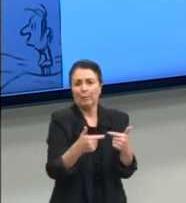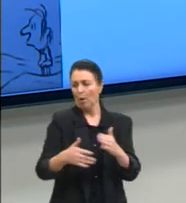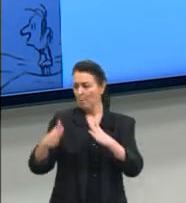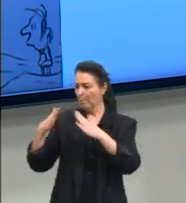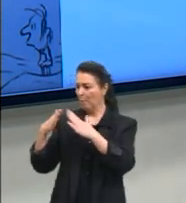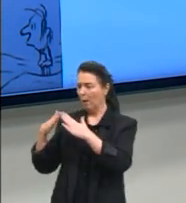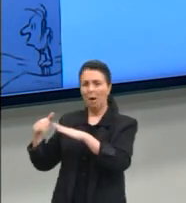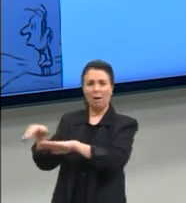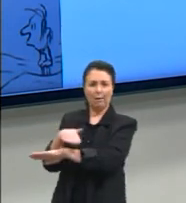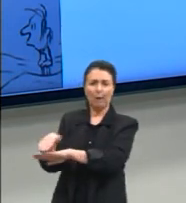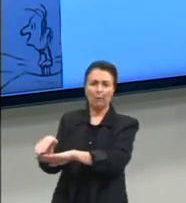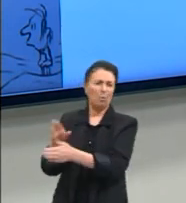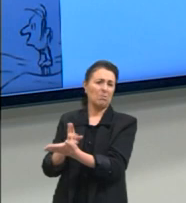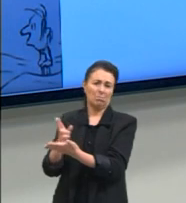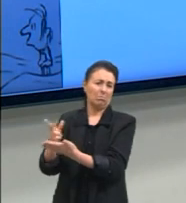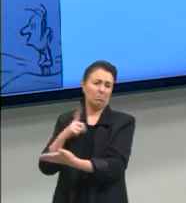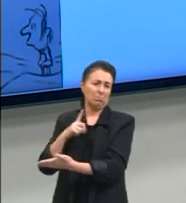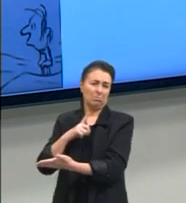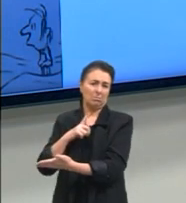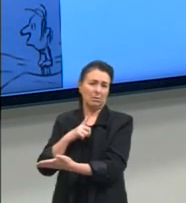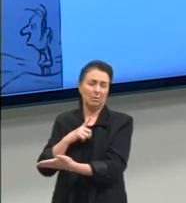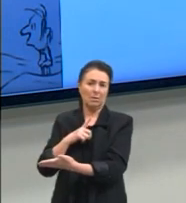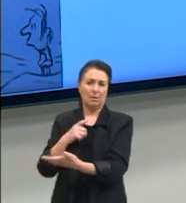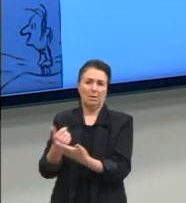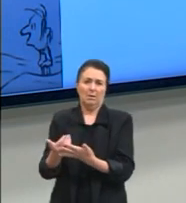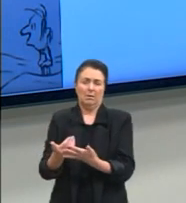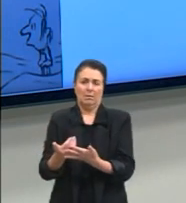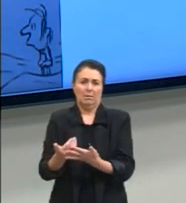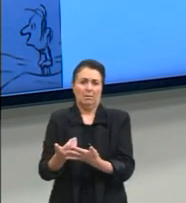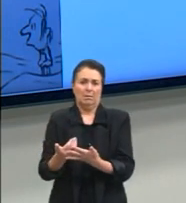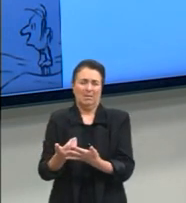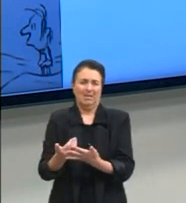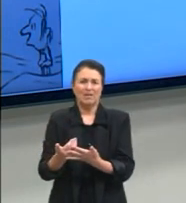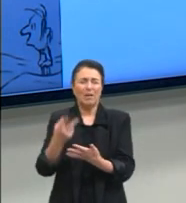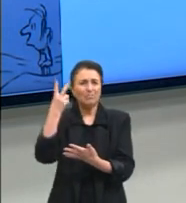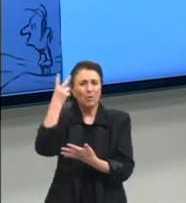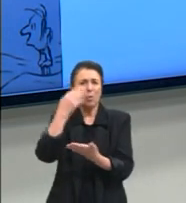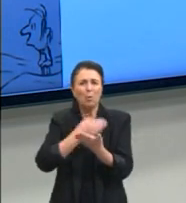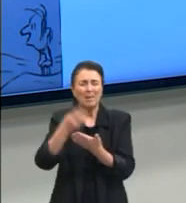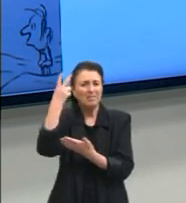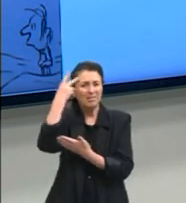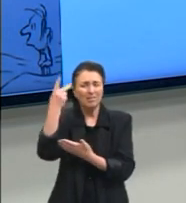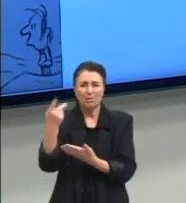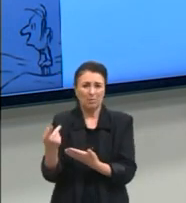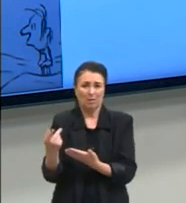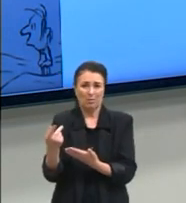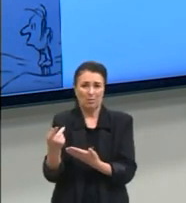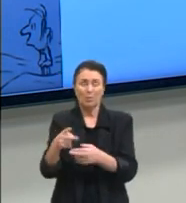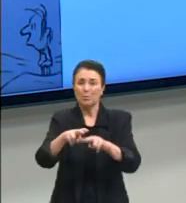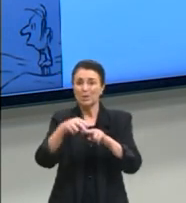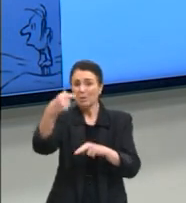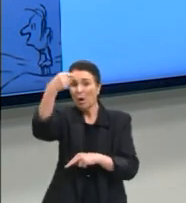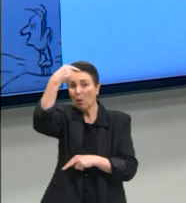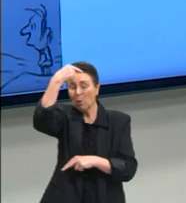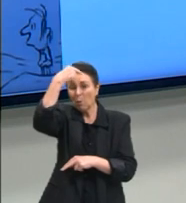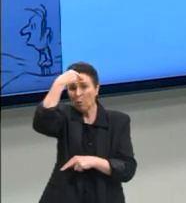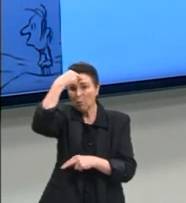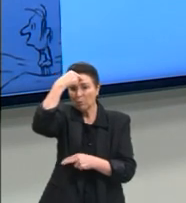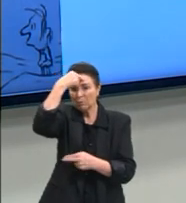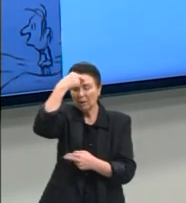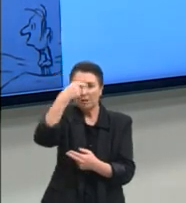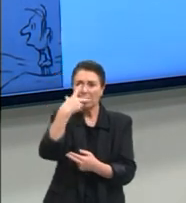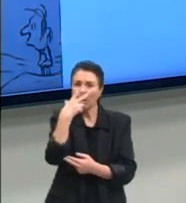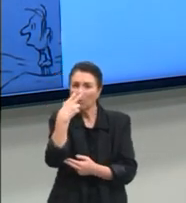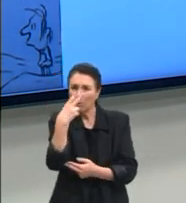não tem o que fazer isso censored fica naturaliza Neto nesse aspecto o senso comum se torna um pouco um pouco